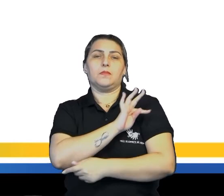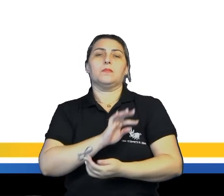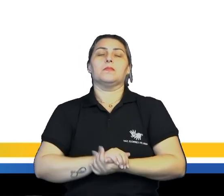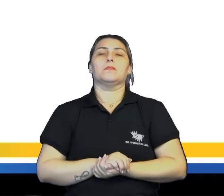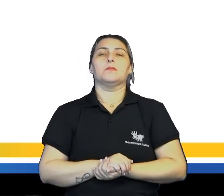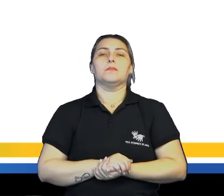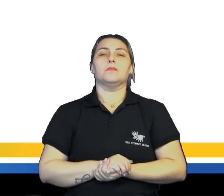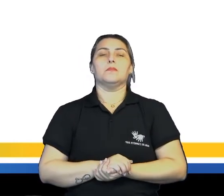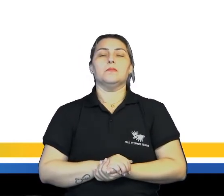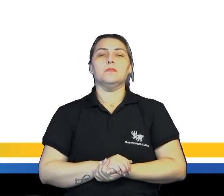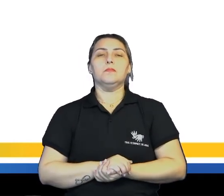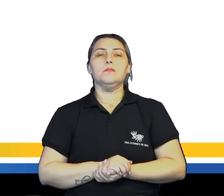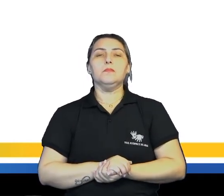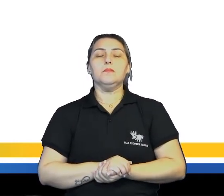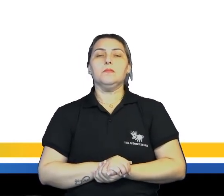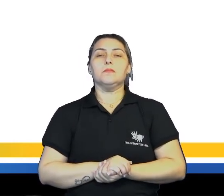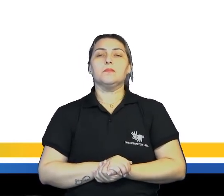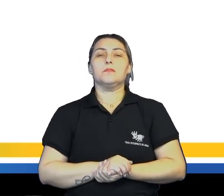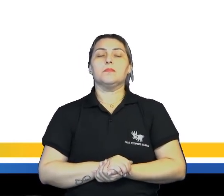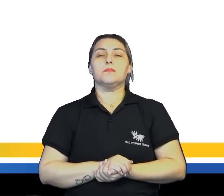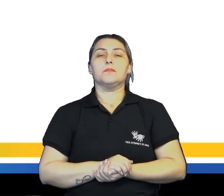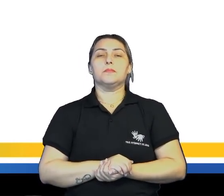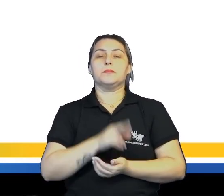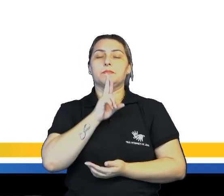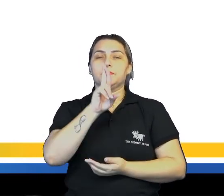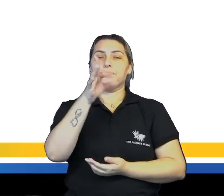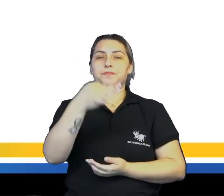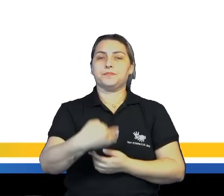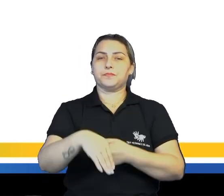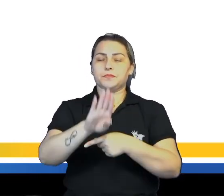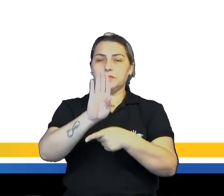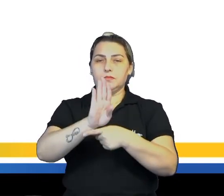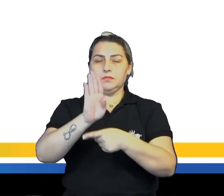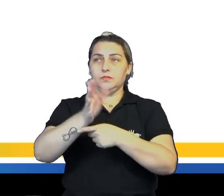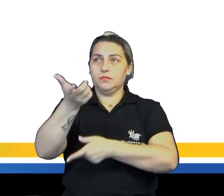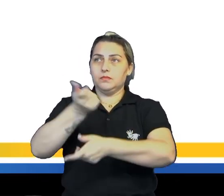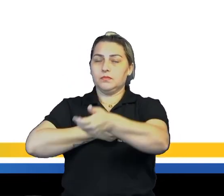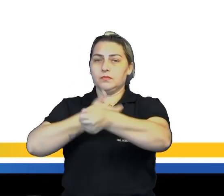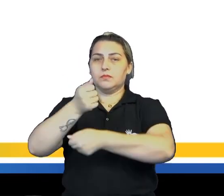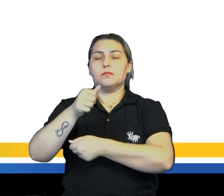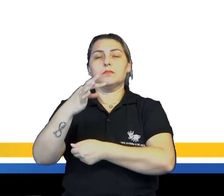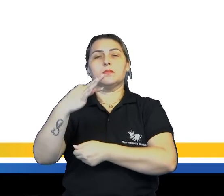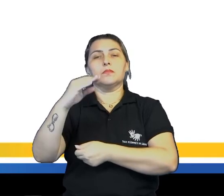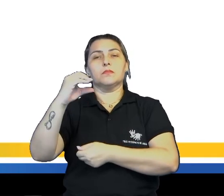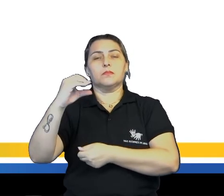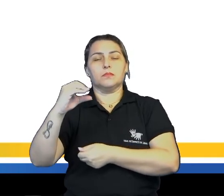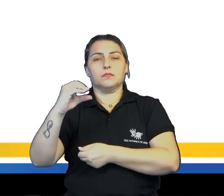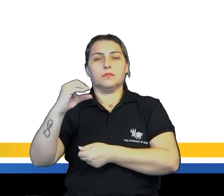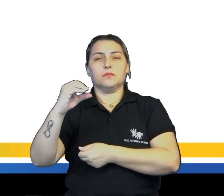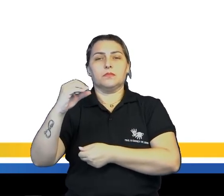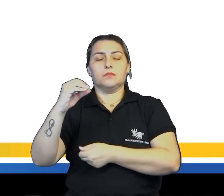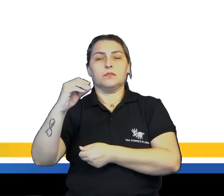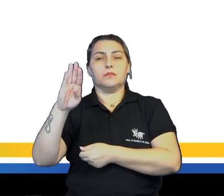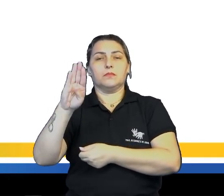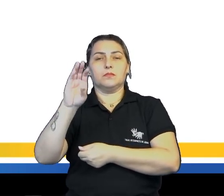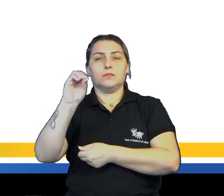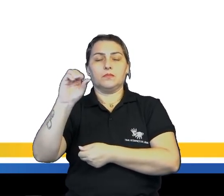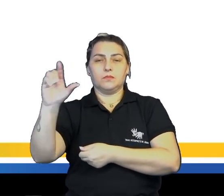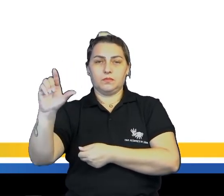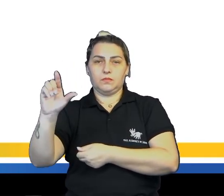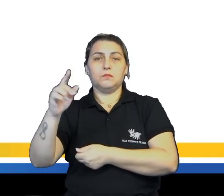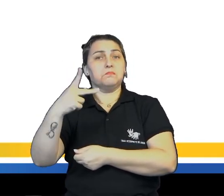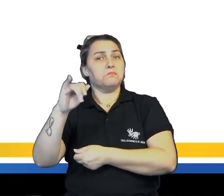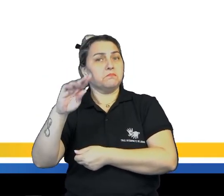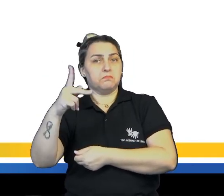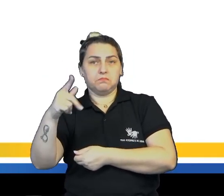dole 2. E a alternativa certa, B, pepeta e taquebol. Professor, o que é pepeta? É pipa. Acho de